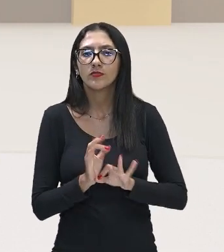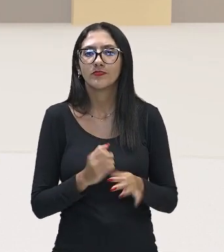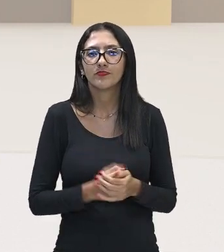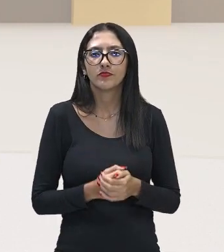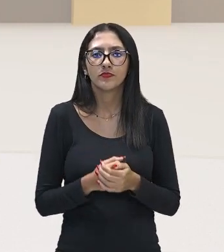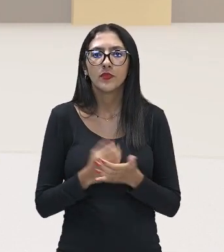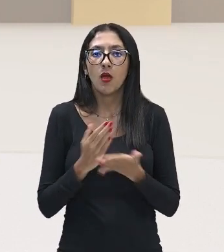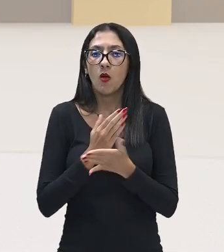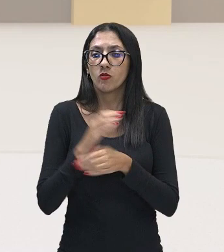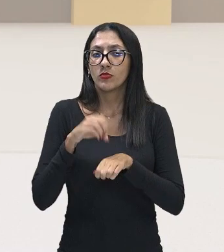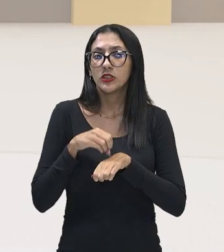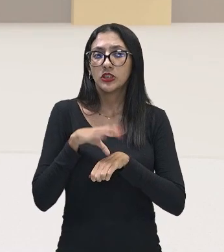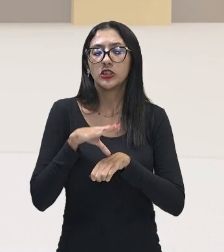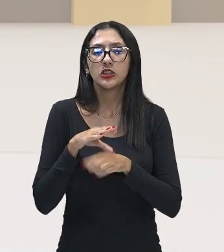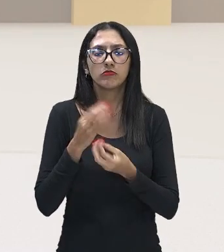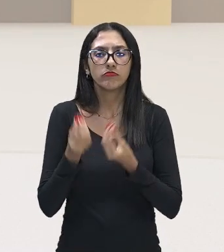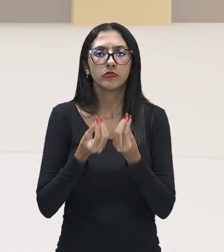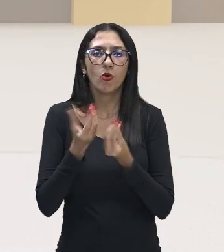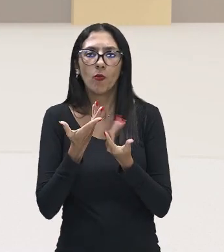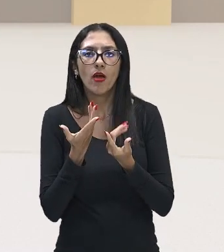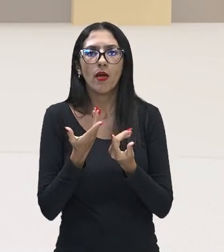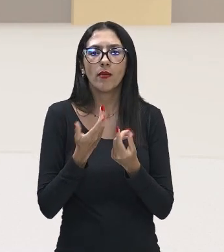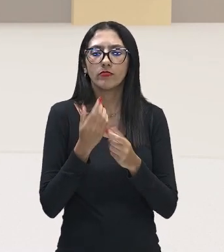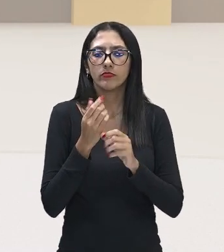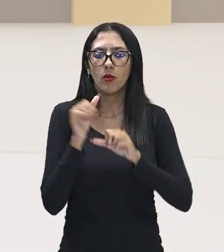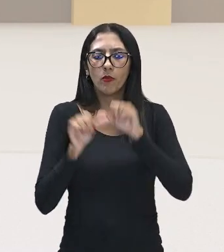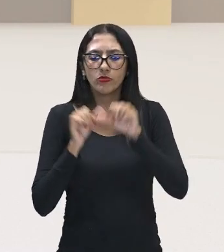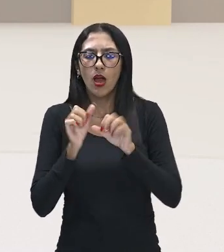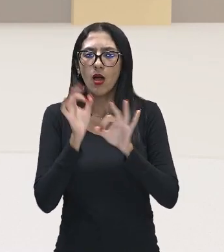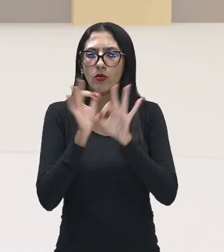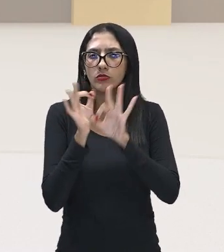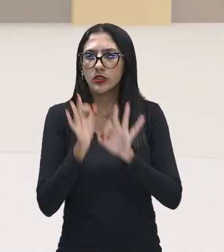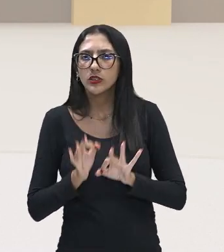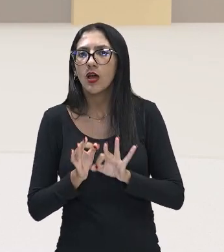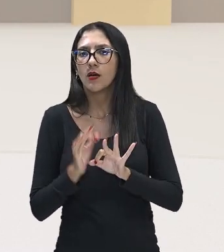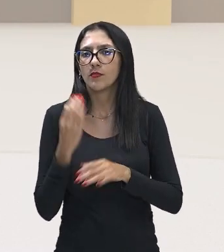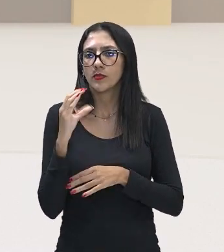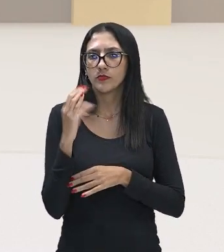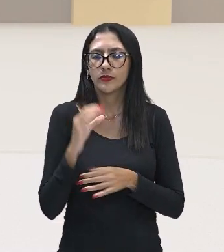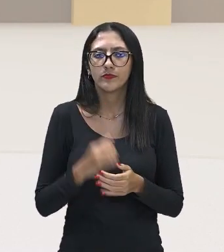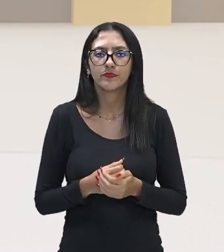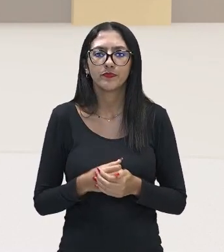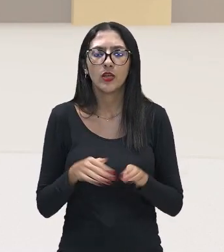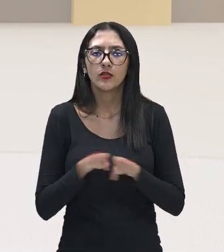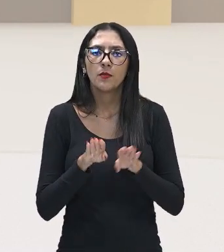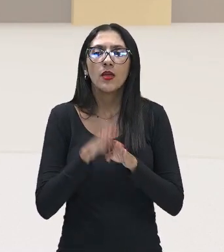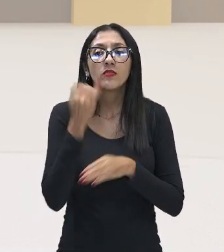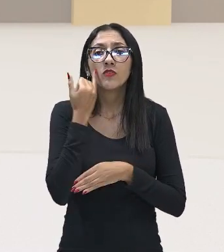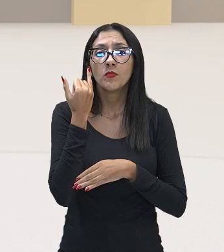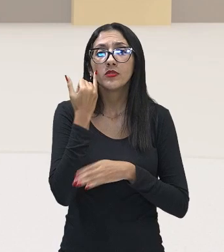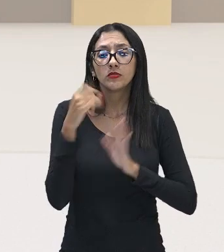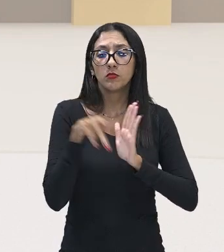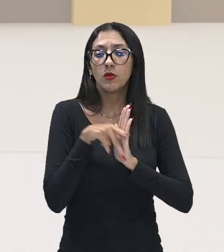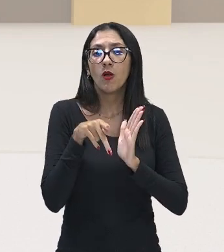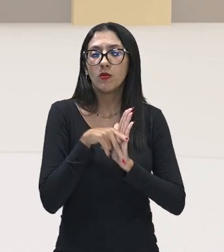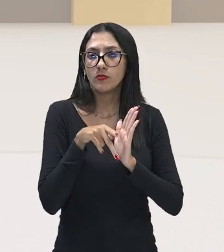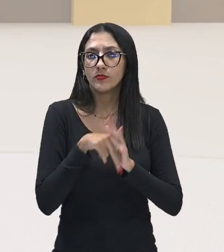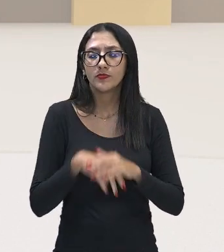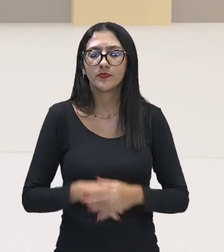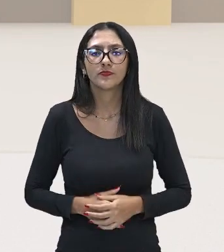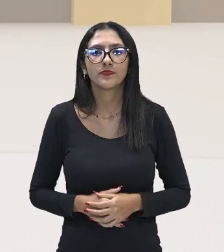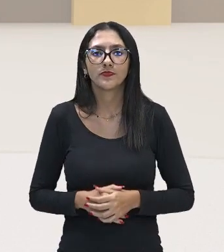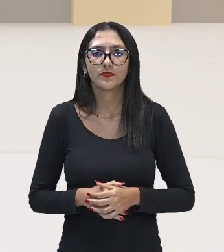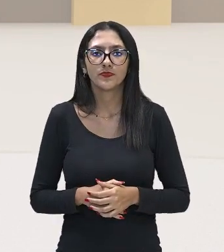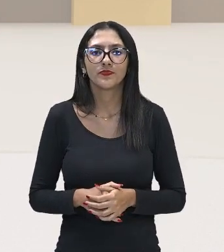para renegociar suas dívidas e glossário financeiro. Então, para que você também, né, saiba